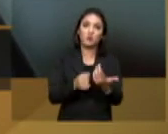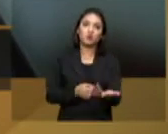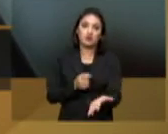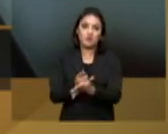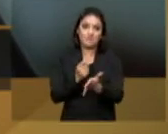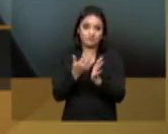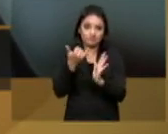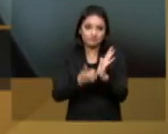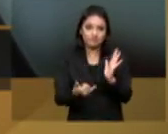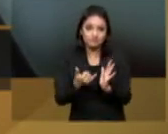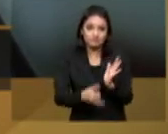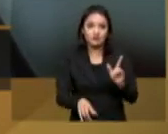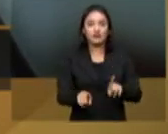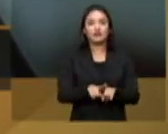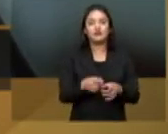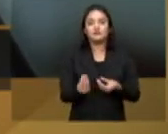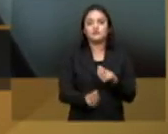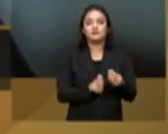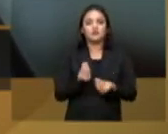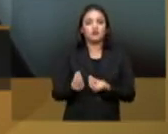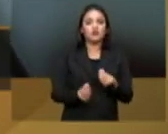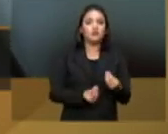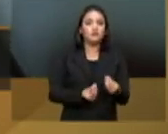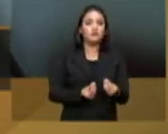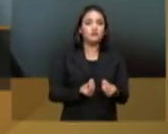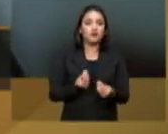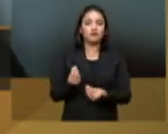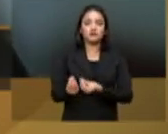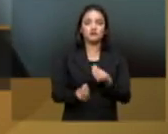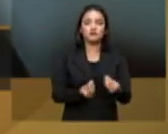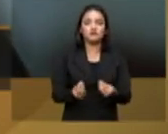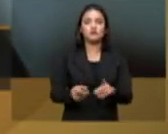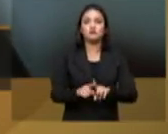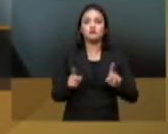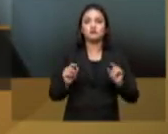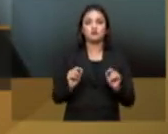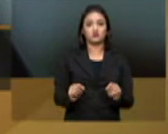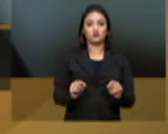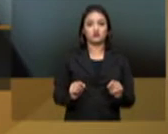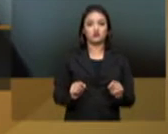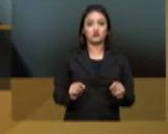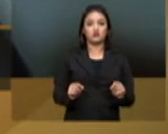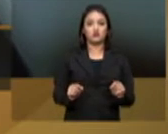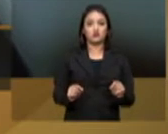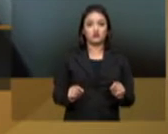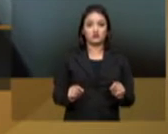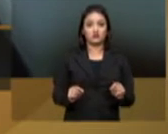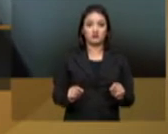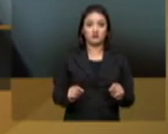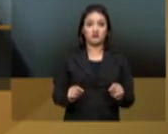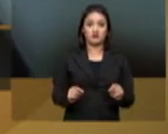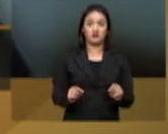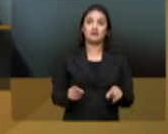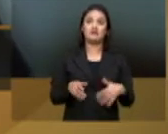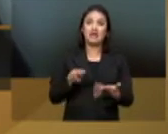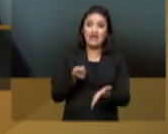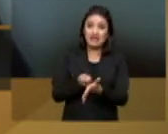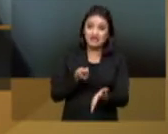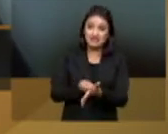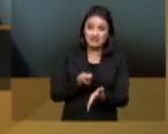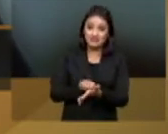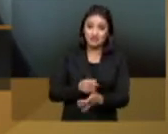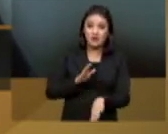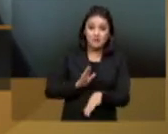o grau de coatividade dessas figuras. Por outro lado, se exige maior presença do legislador